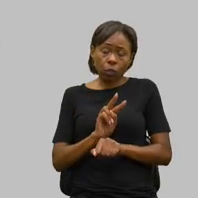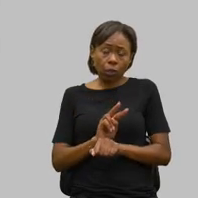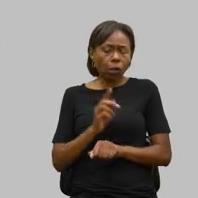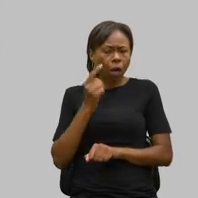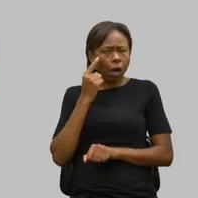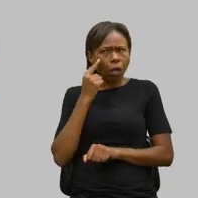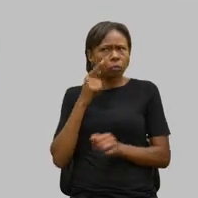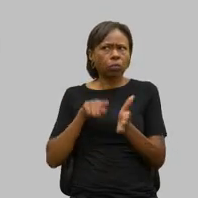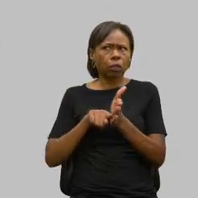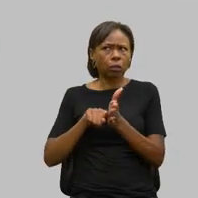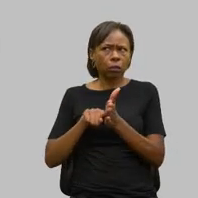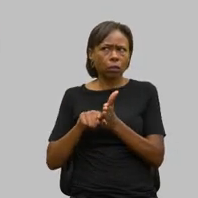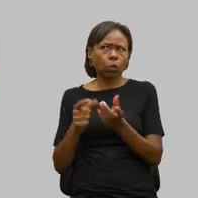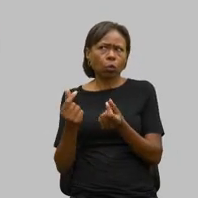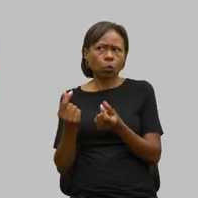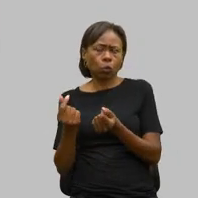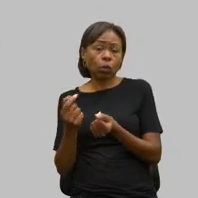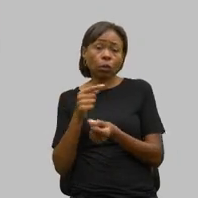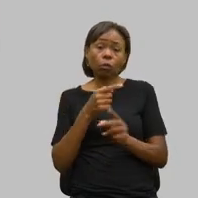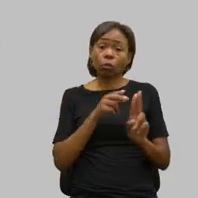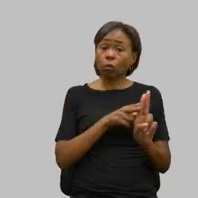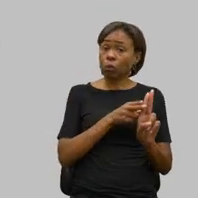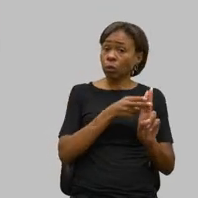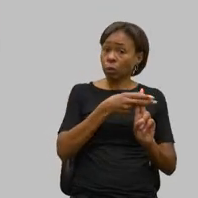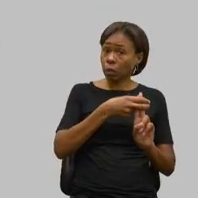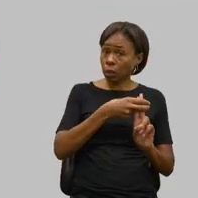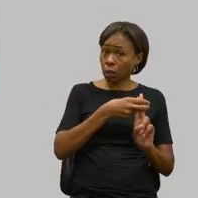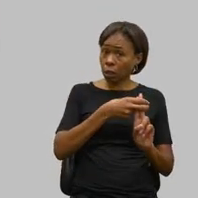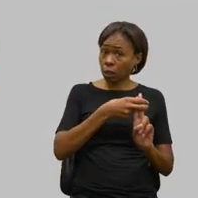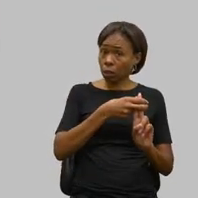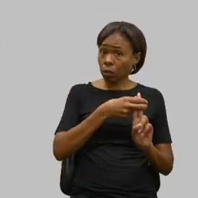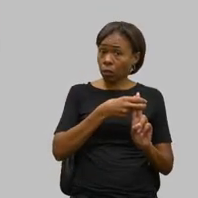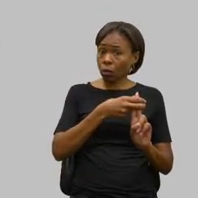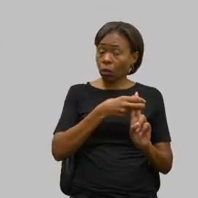que o SUS paga sem levar essa